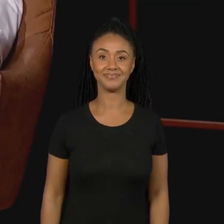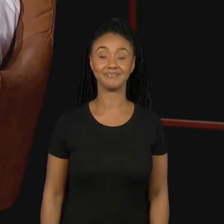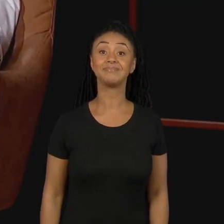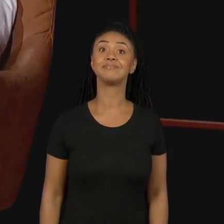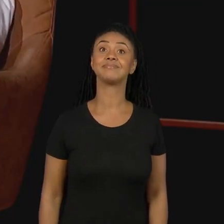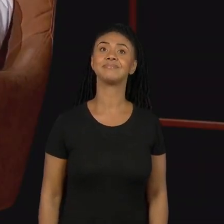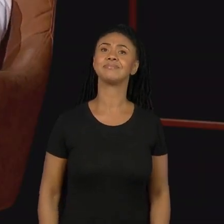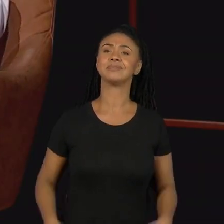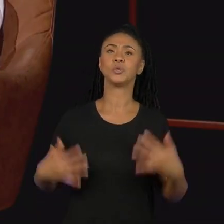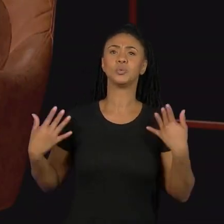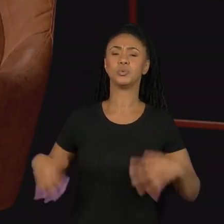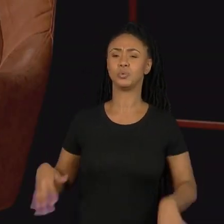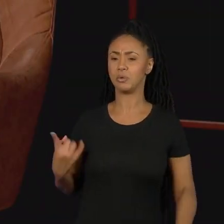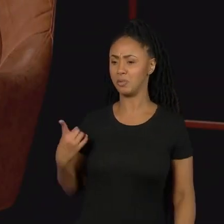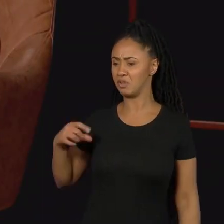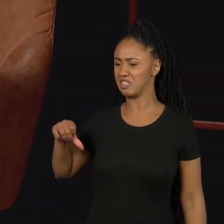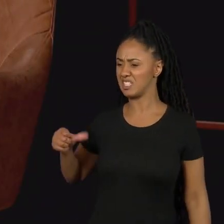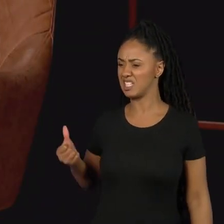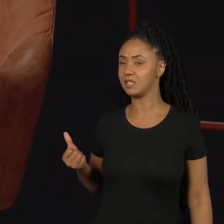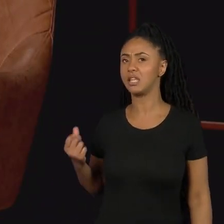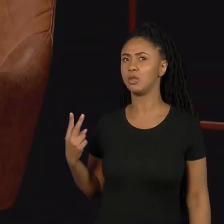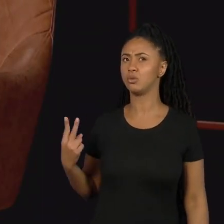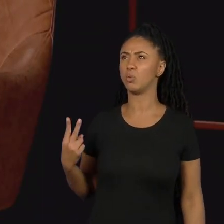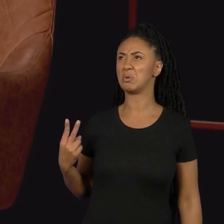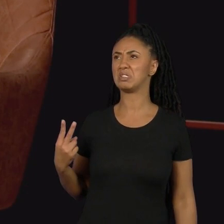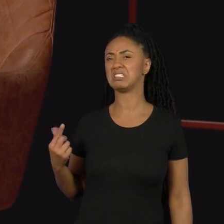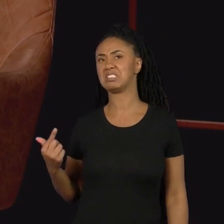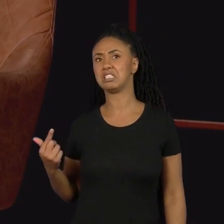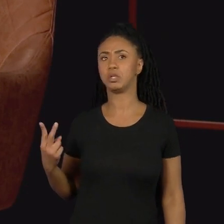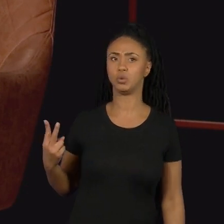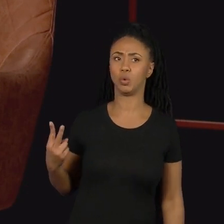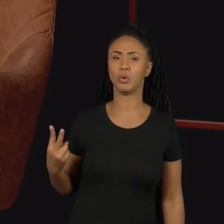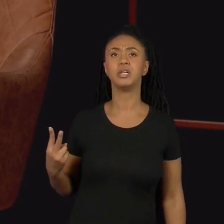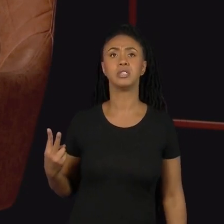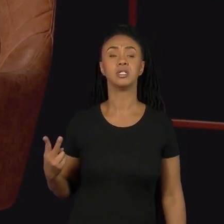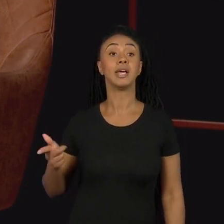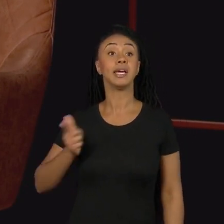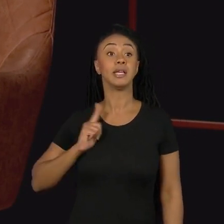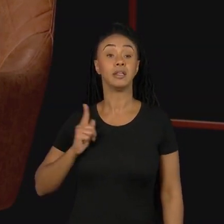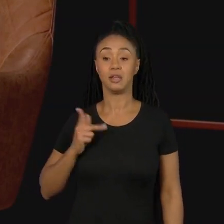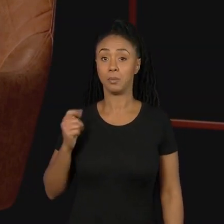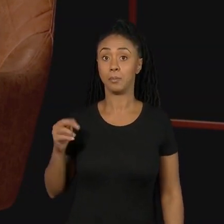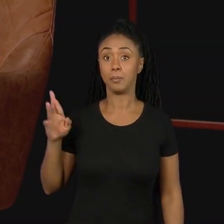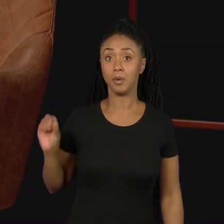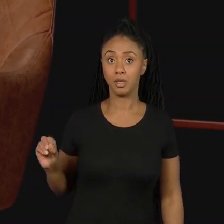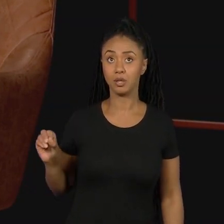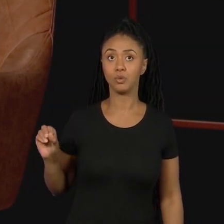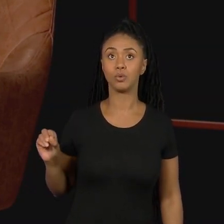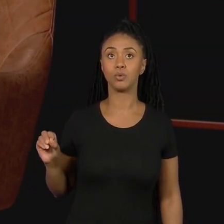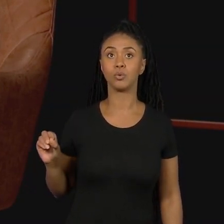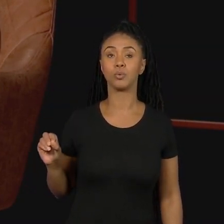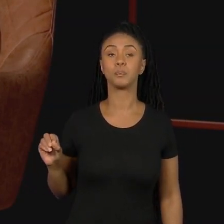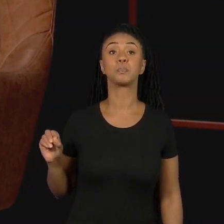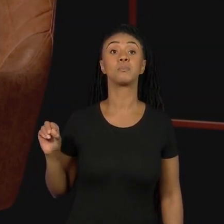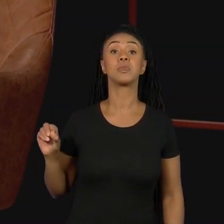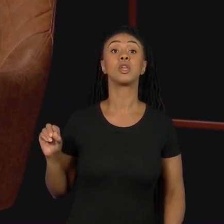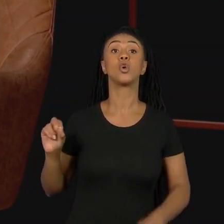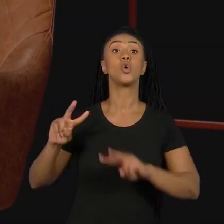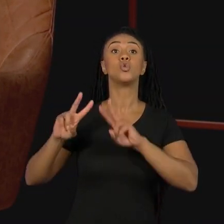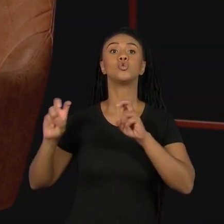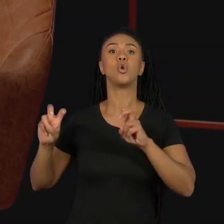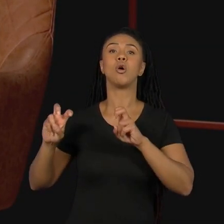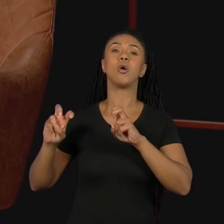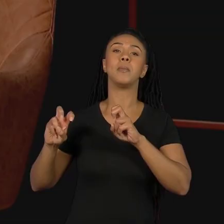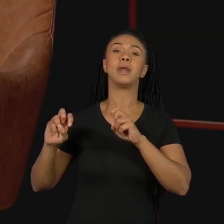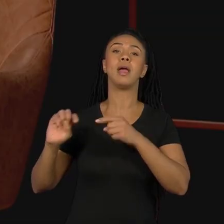Em 62, eu acho, um dos meus mestres, que foi o Pedro Torti, um pintor catalão abstrato, foi a primeira pessoa a